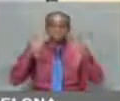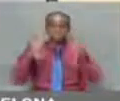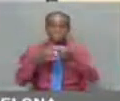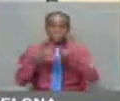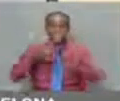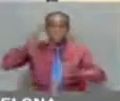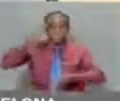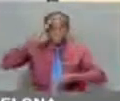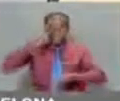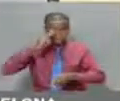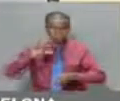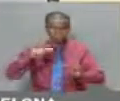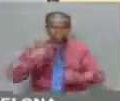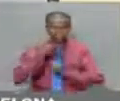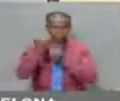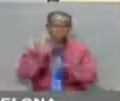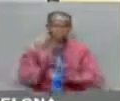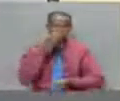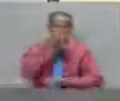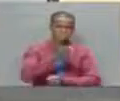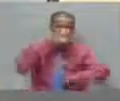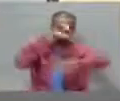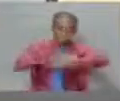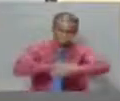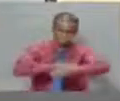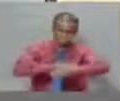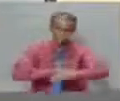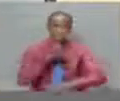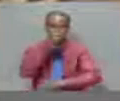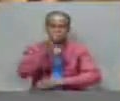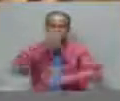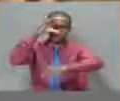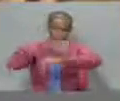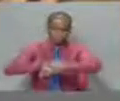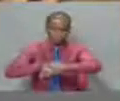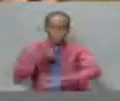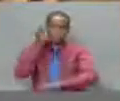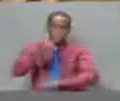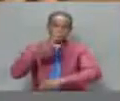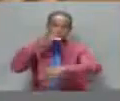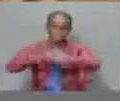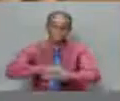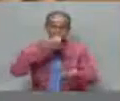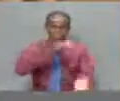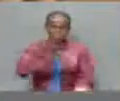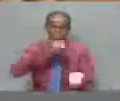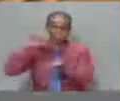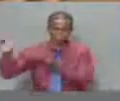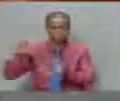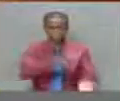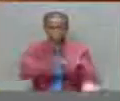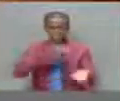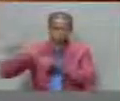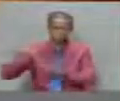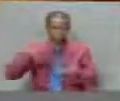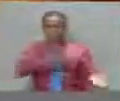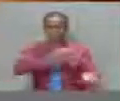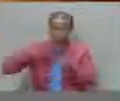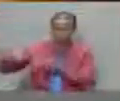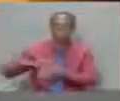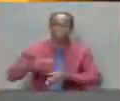polícia mostrou-se implacável, porquanto lamenta o comportamento de alguns cidadãos ante a vários conselhos